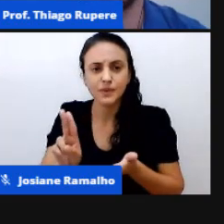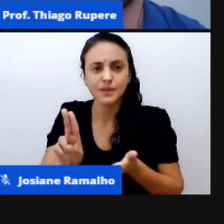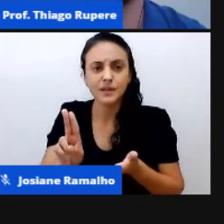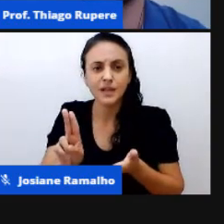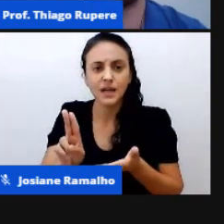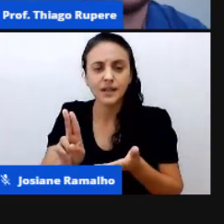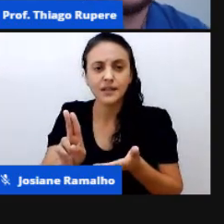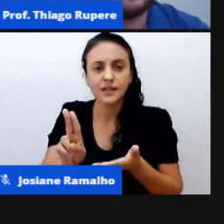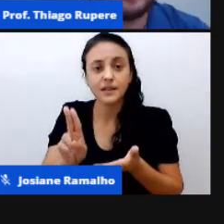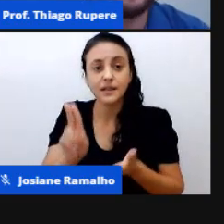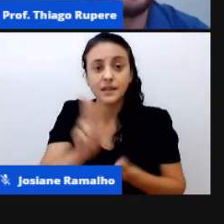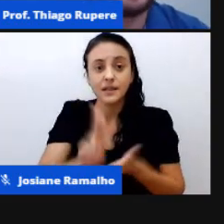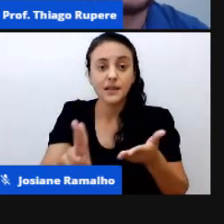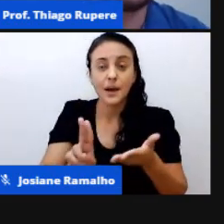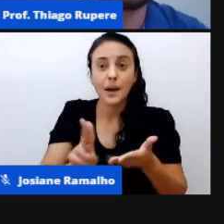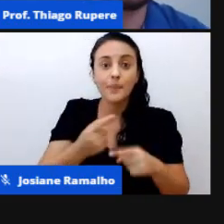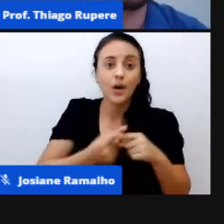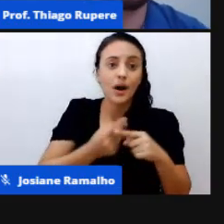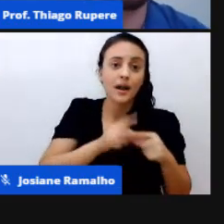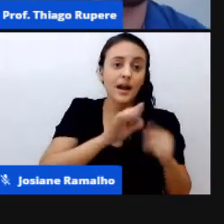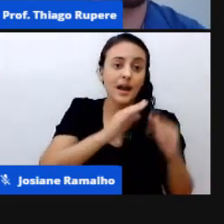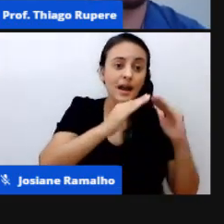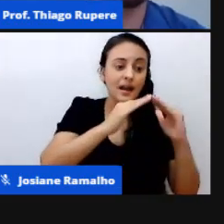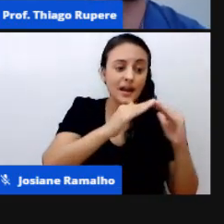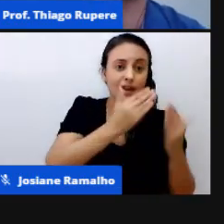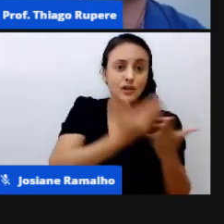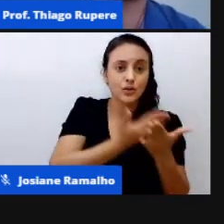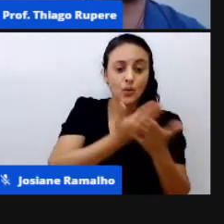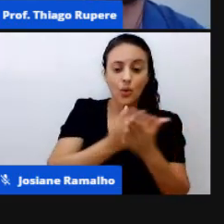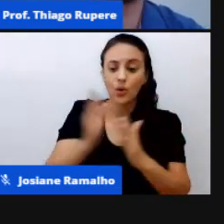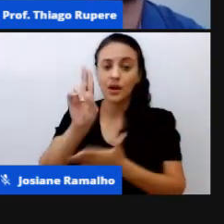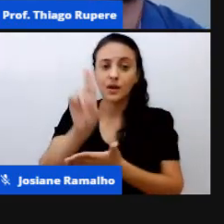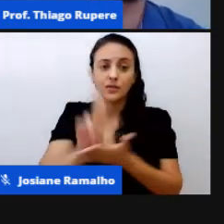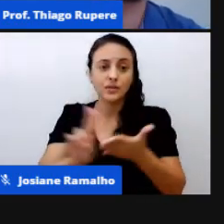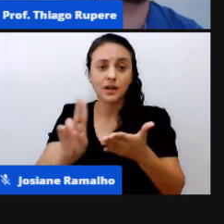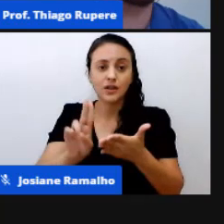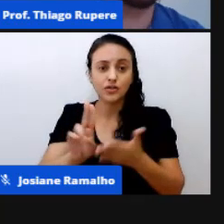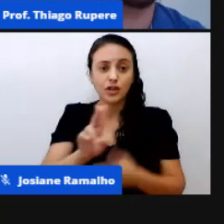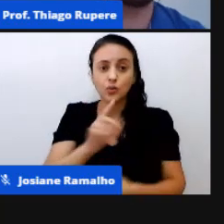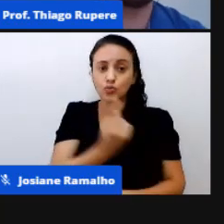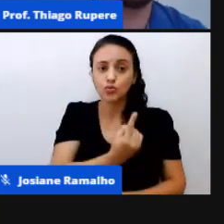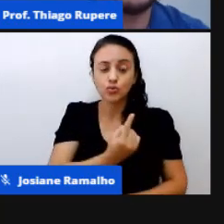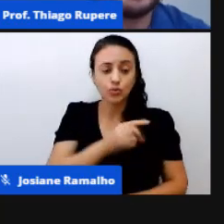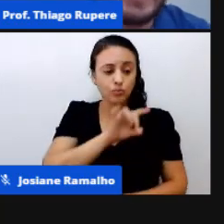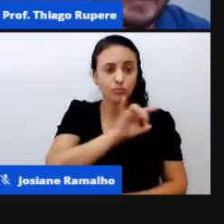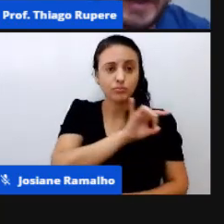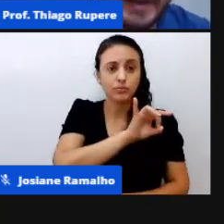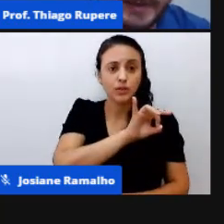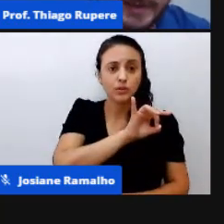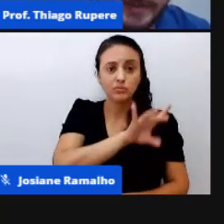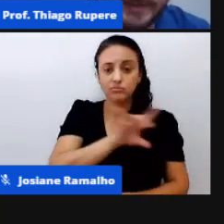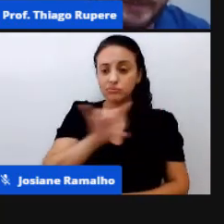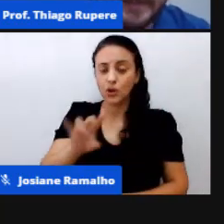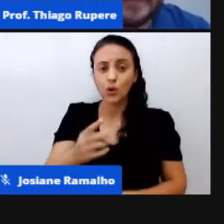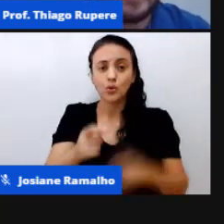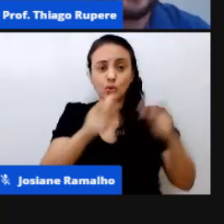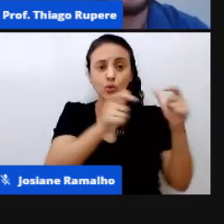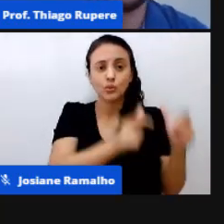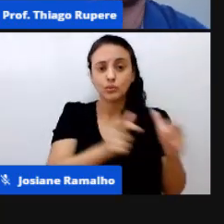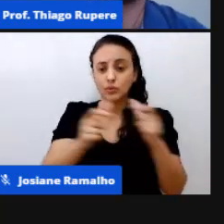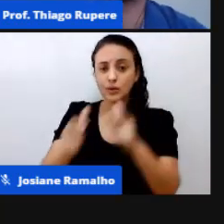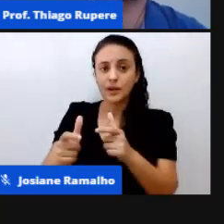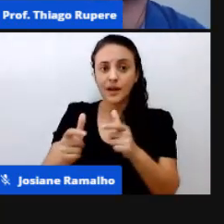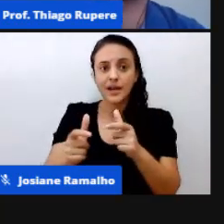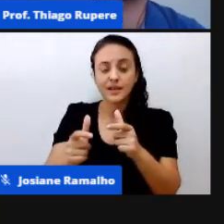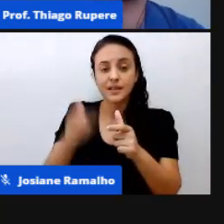meios de adquirir conhecimento, de buscar informação, de construir, por exemplo, uma vida acadêmica.